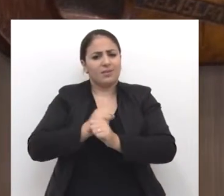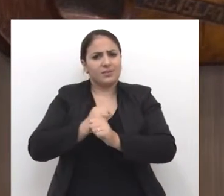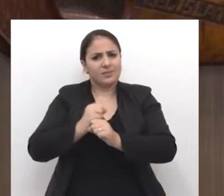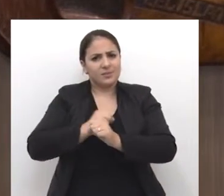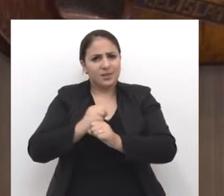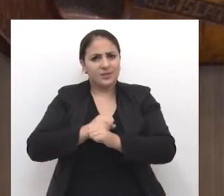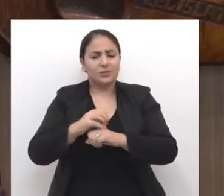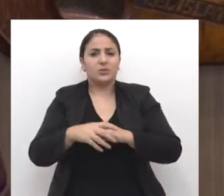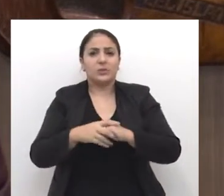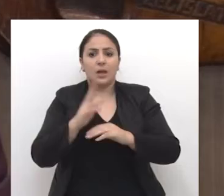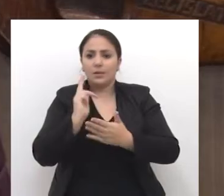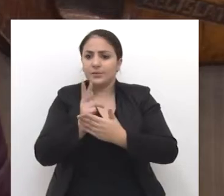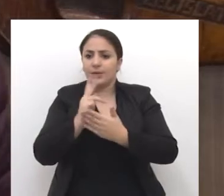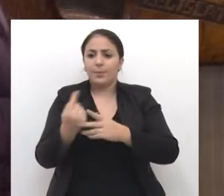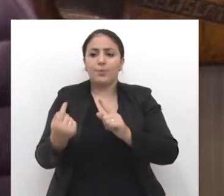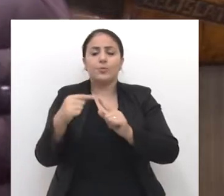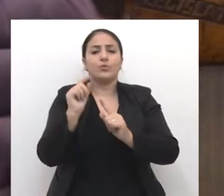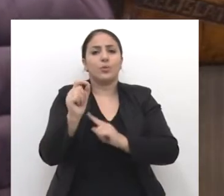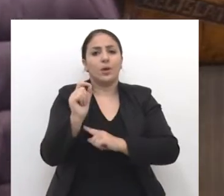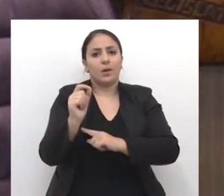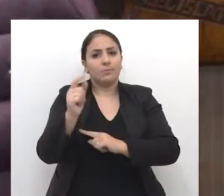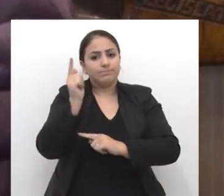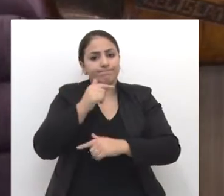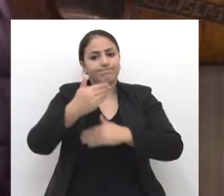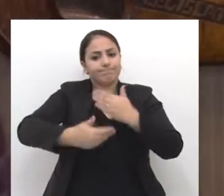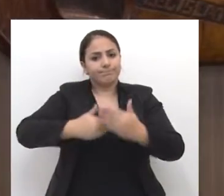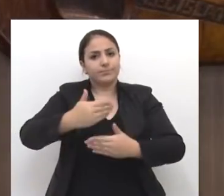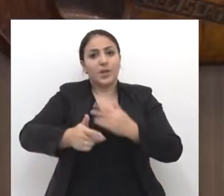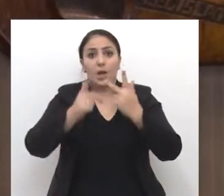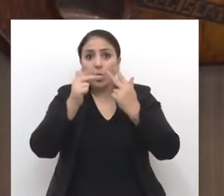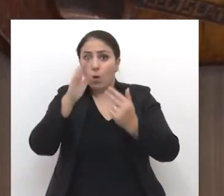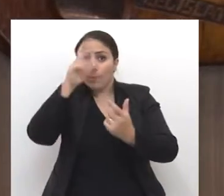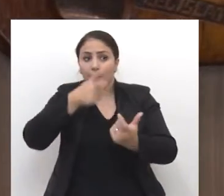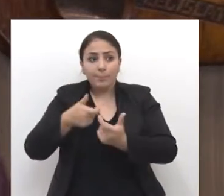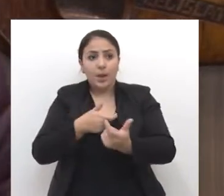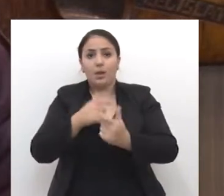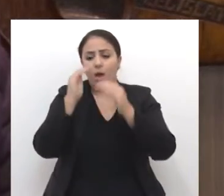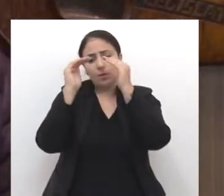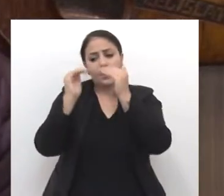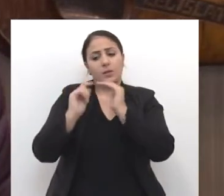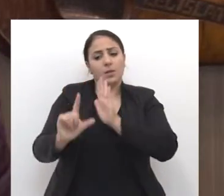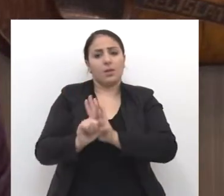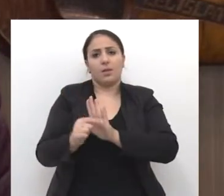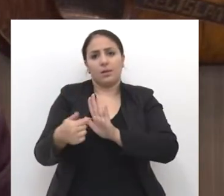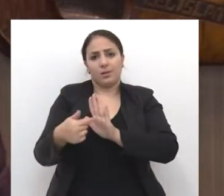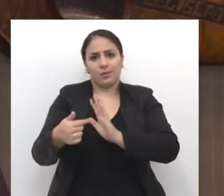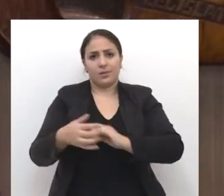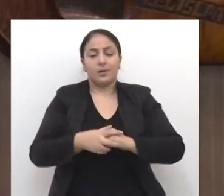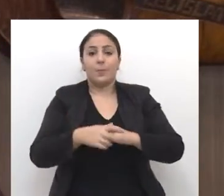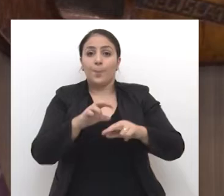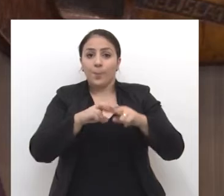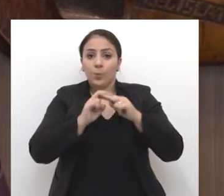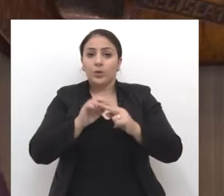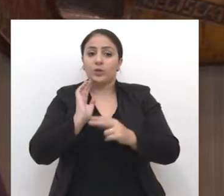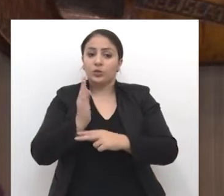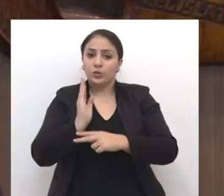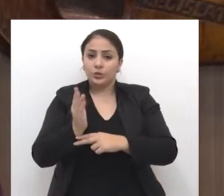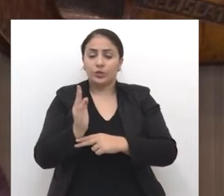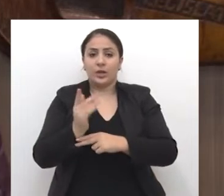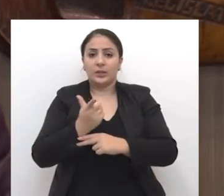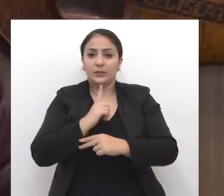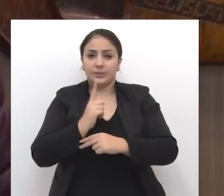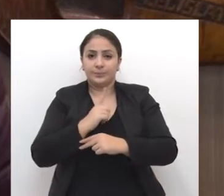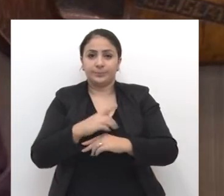no mercado de Passo Fundo, e a gente sempre procurou andar como os bombeiros queiram que a gente ande. Então, a gente